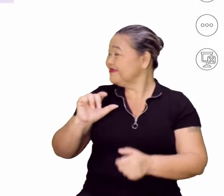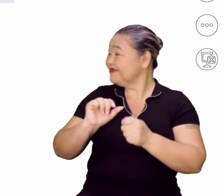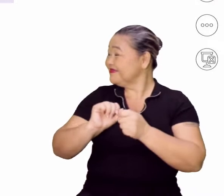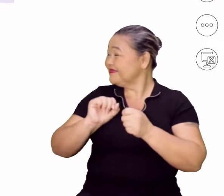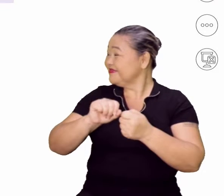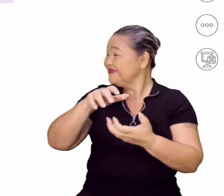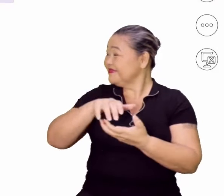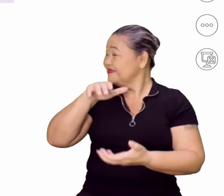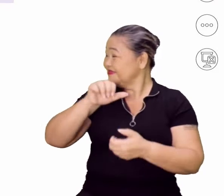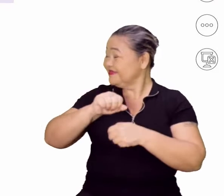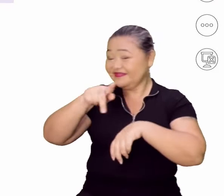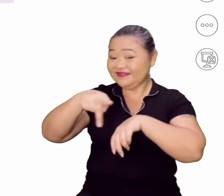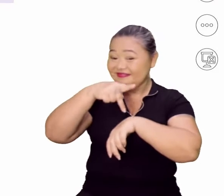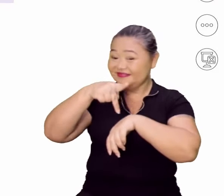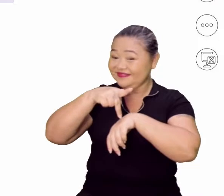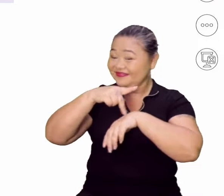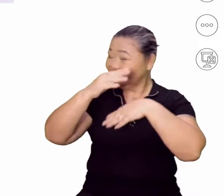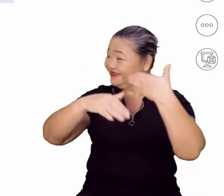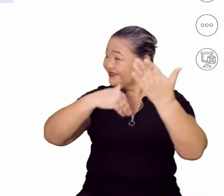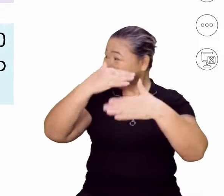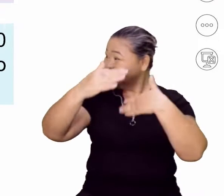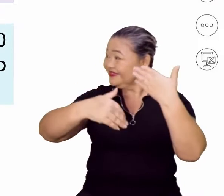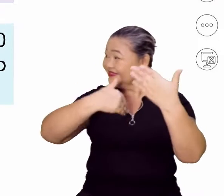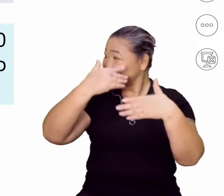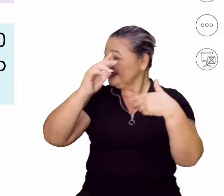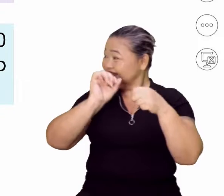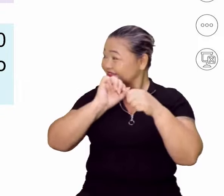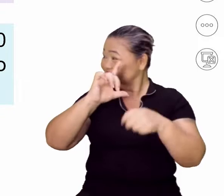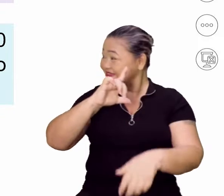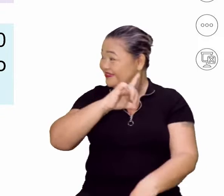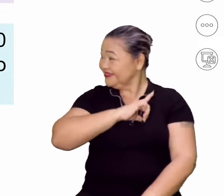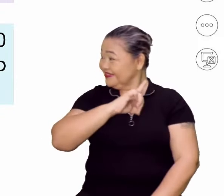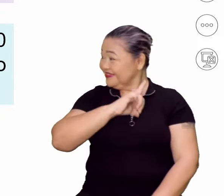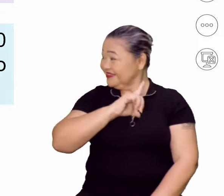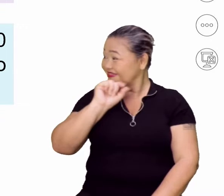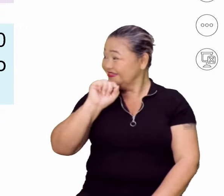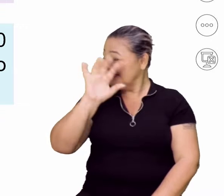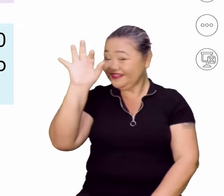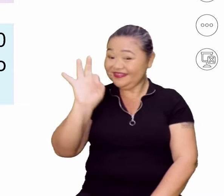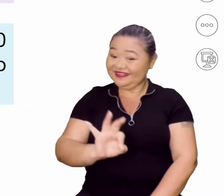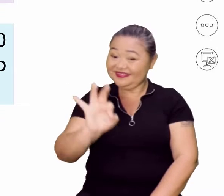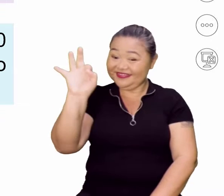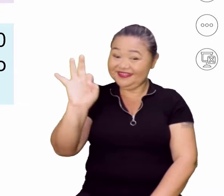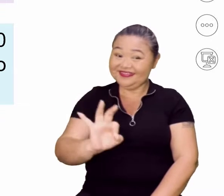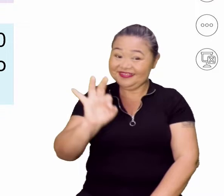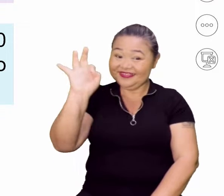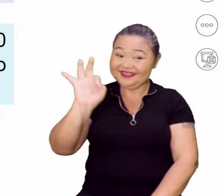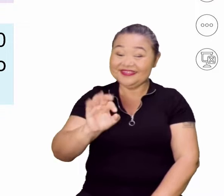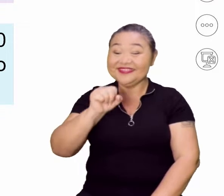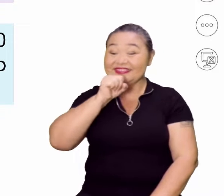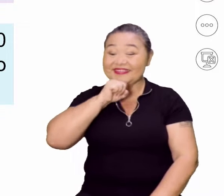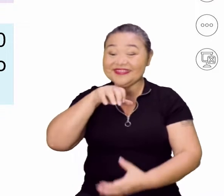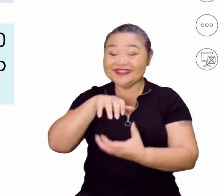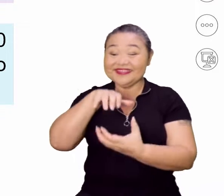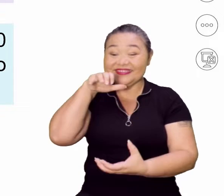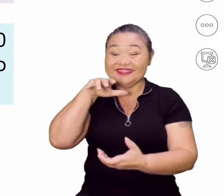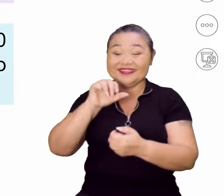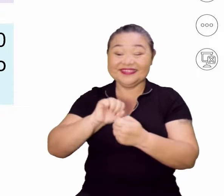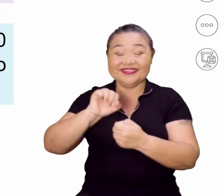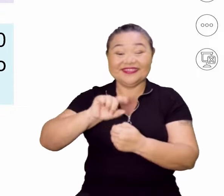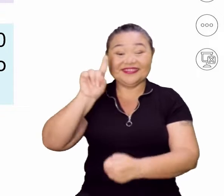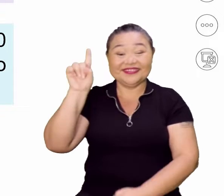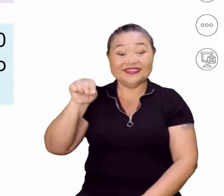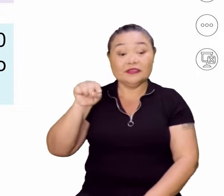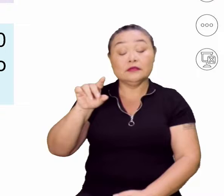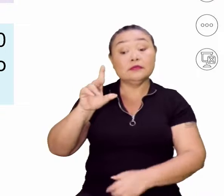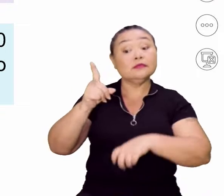principalmente de países mais desenvolvidos, tivesse a sua taxa de envelhecimento maior. A